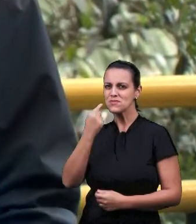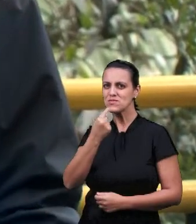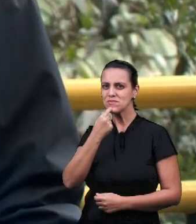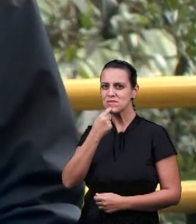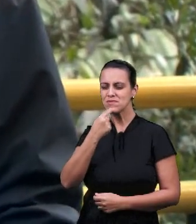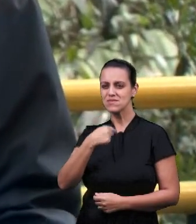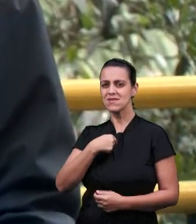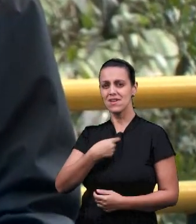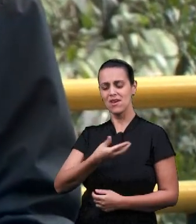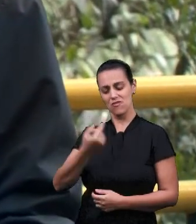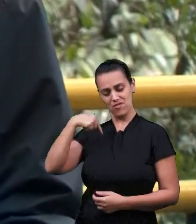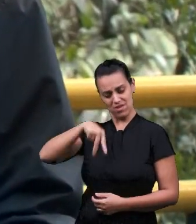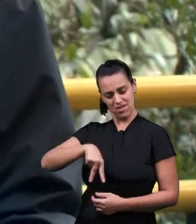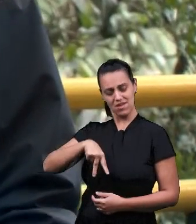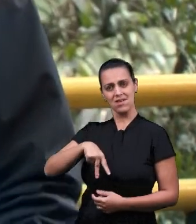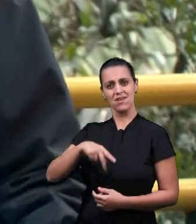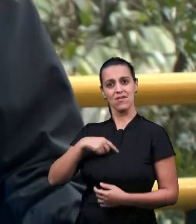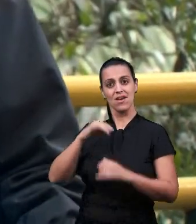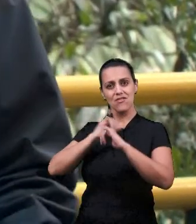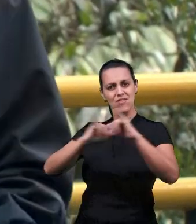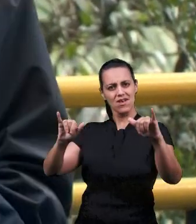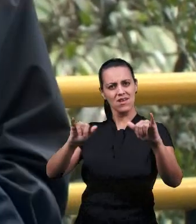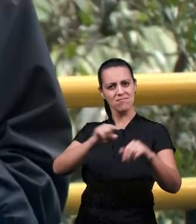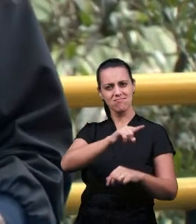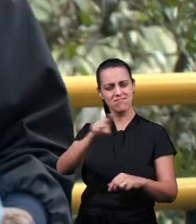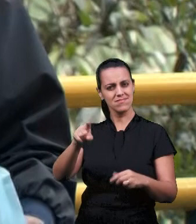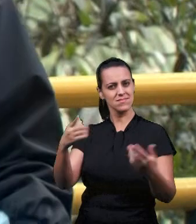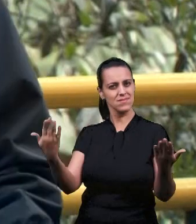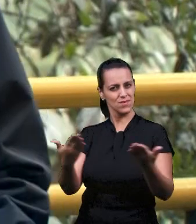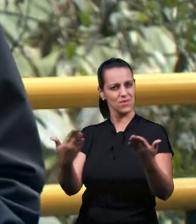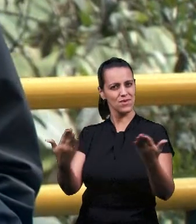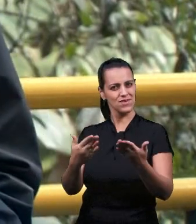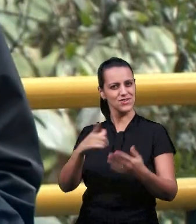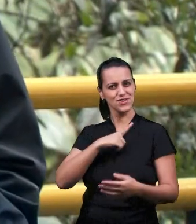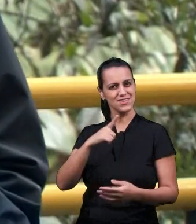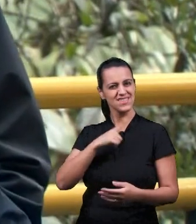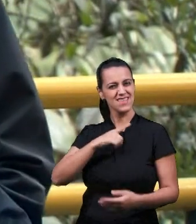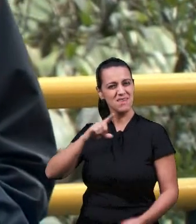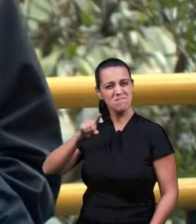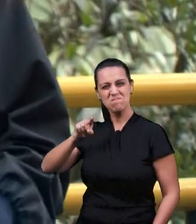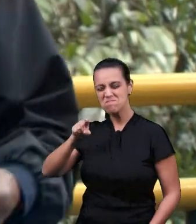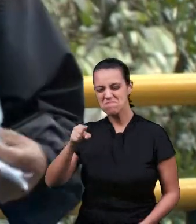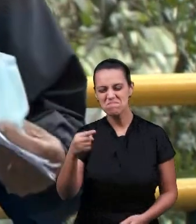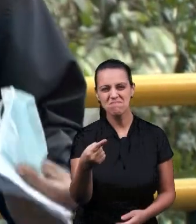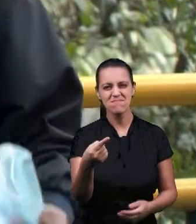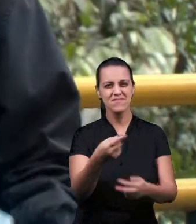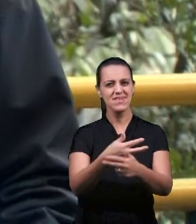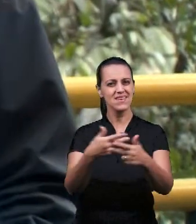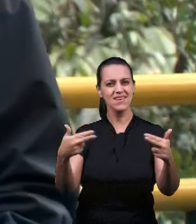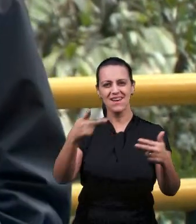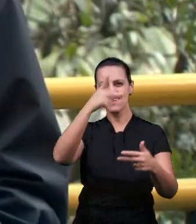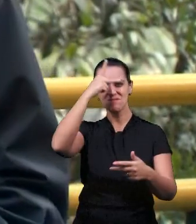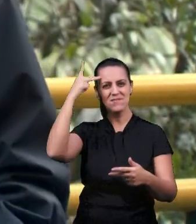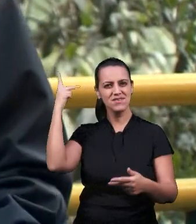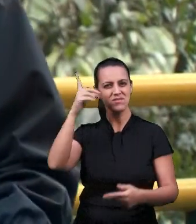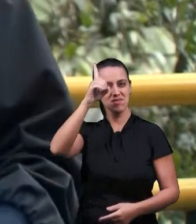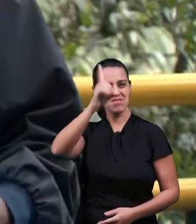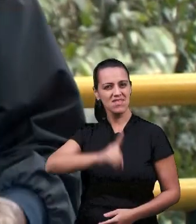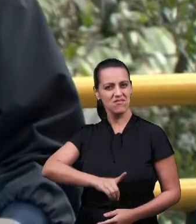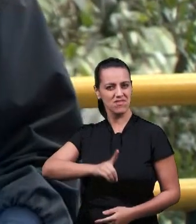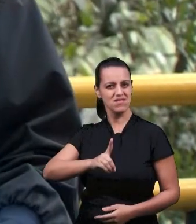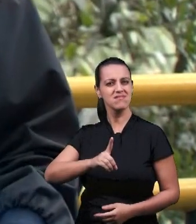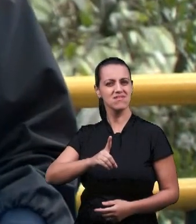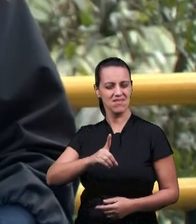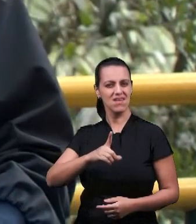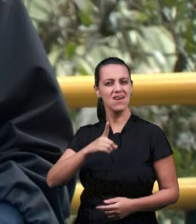falar alguma coisa a esses irmãos, né? Hoje nós temos milhares hoje de pessoas com deficiência auditiva e